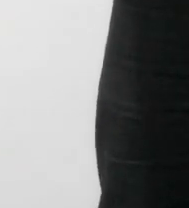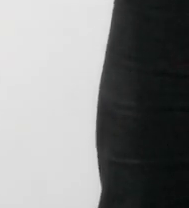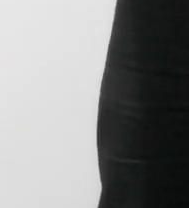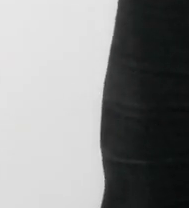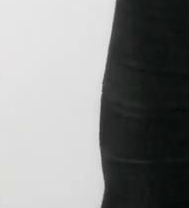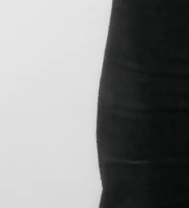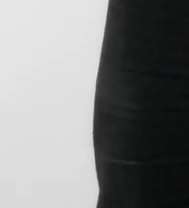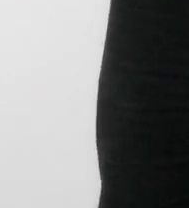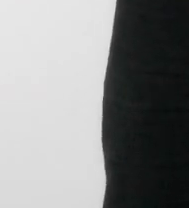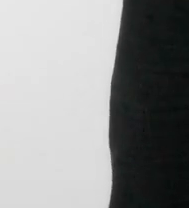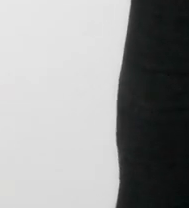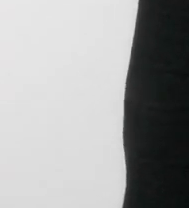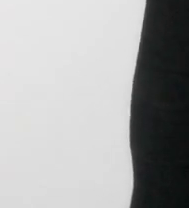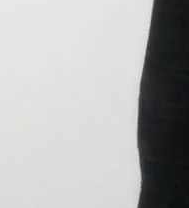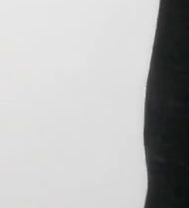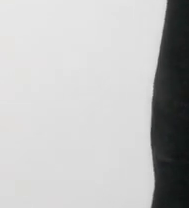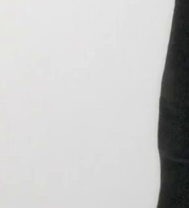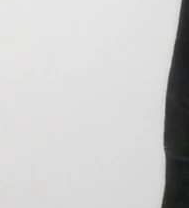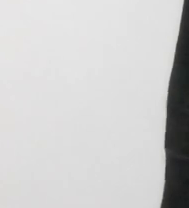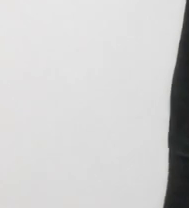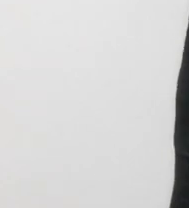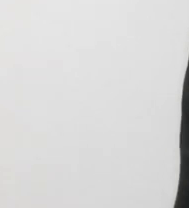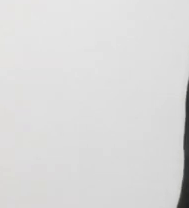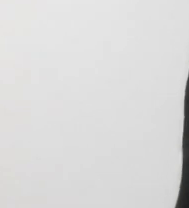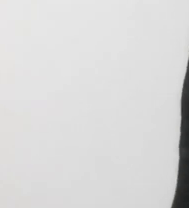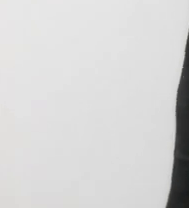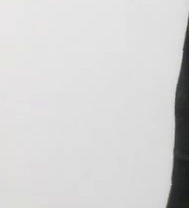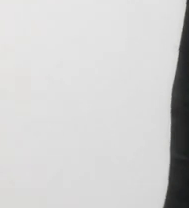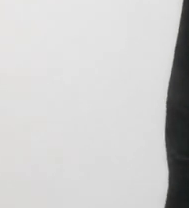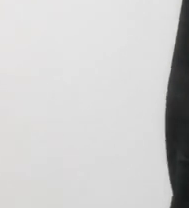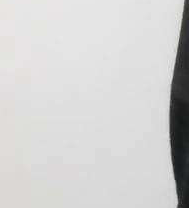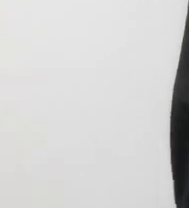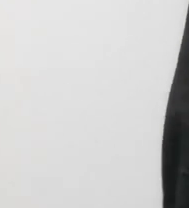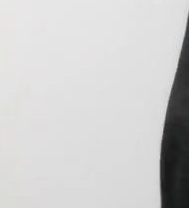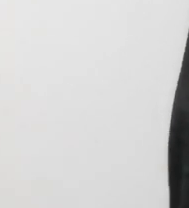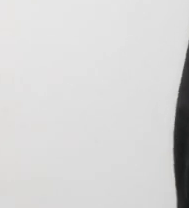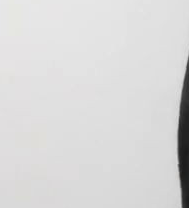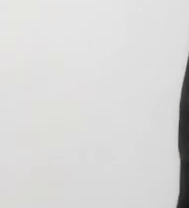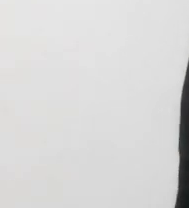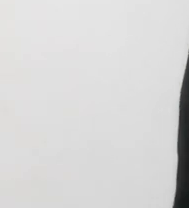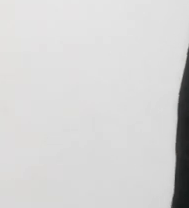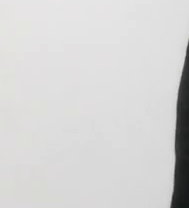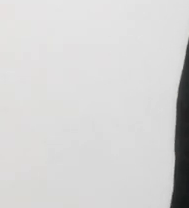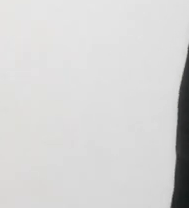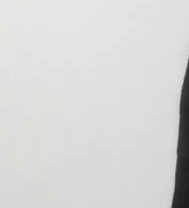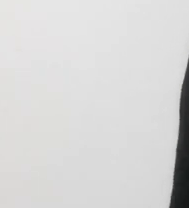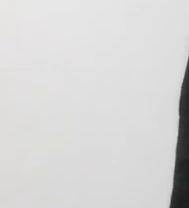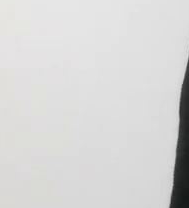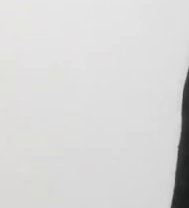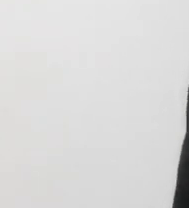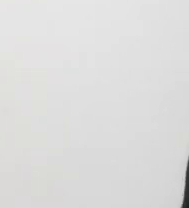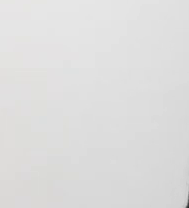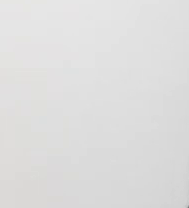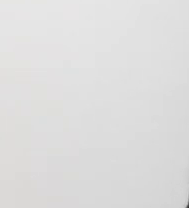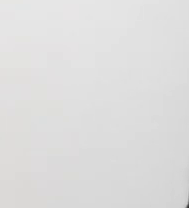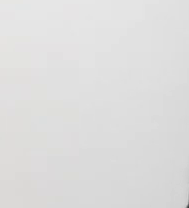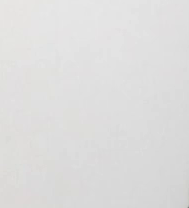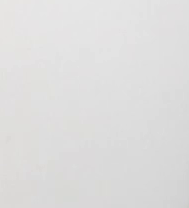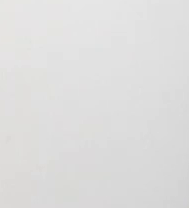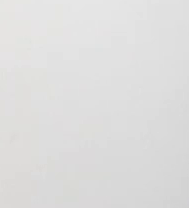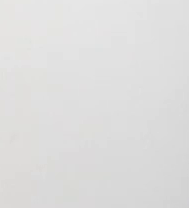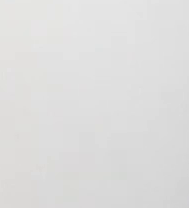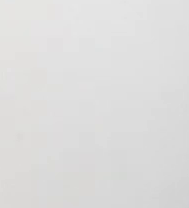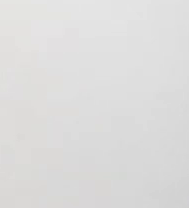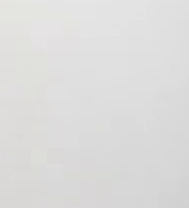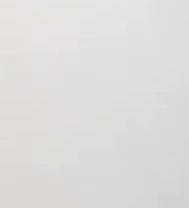uma luz em você no final do túnel ela tá depositando a confiança o desenvolvimento do seu filho no profissional e quando a gente pega Nossa Bolsa a nossa